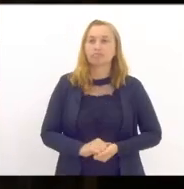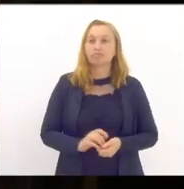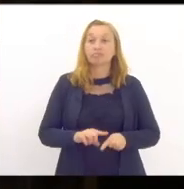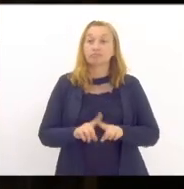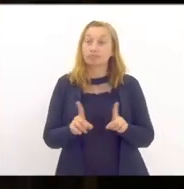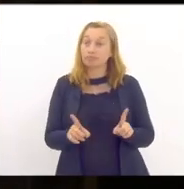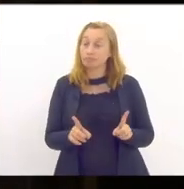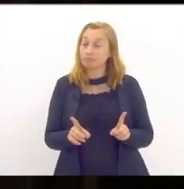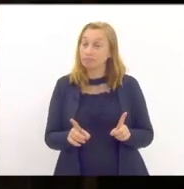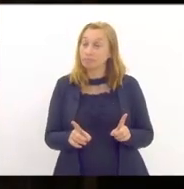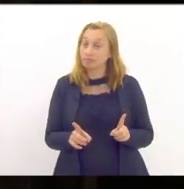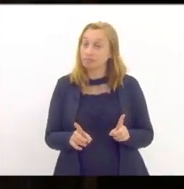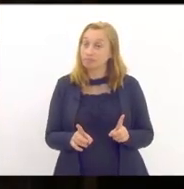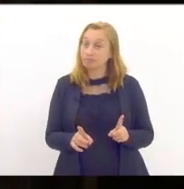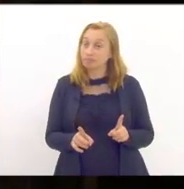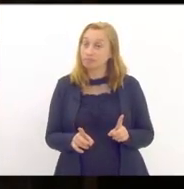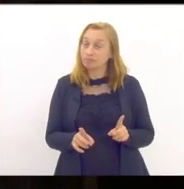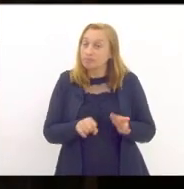mas ele